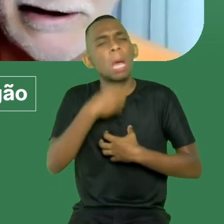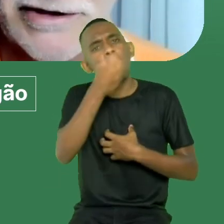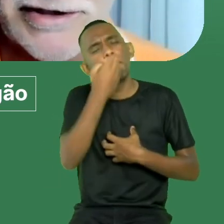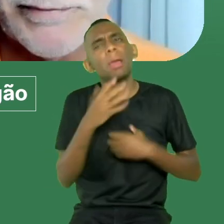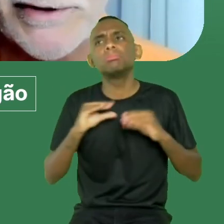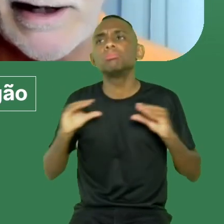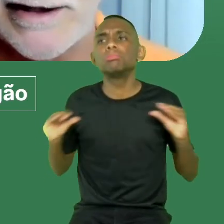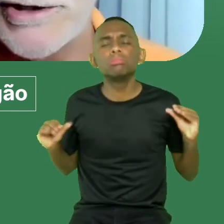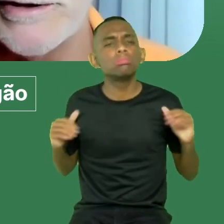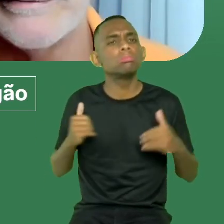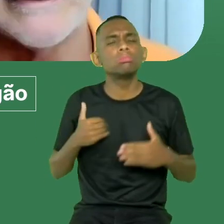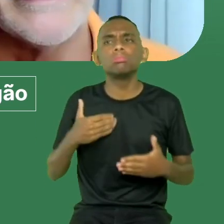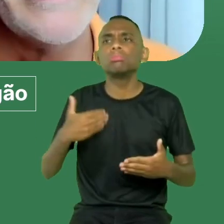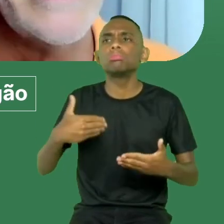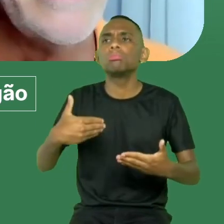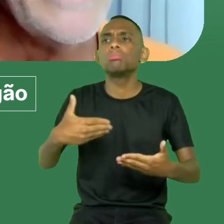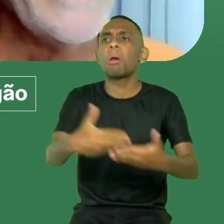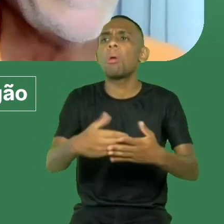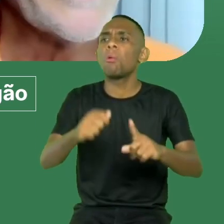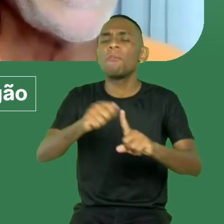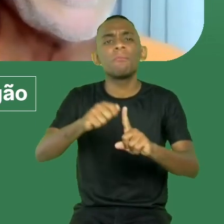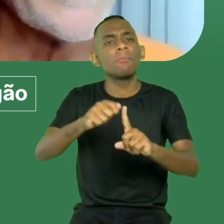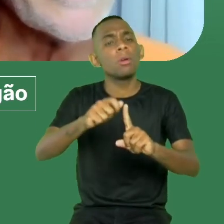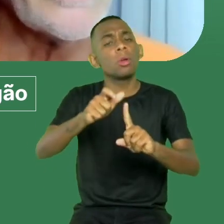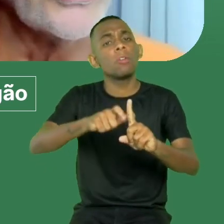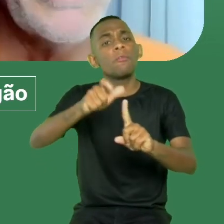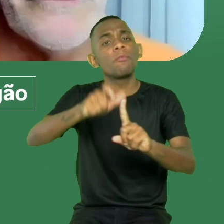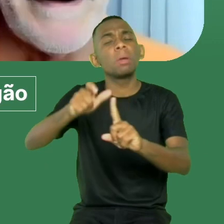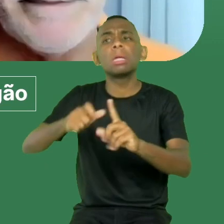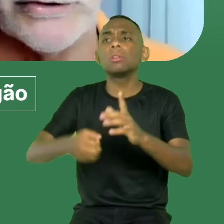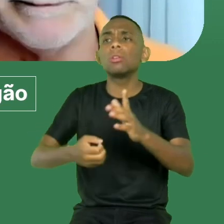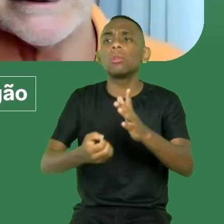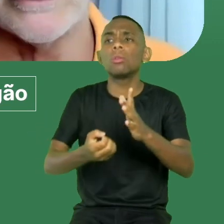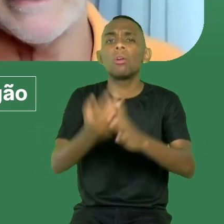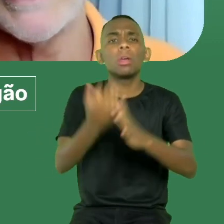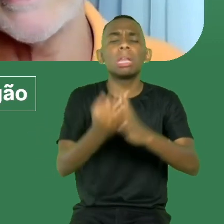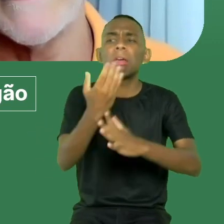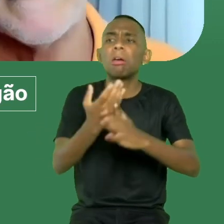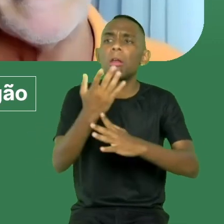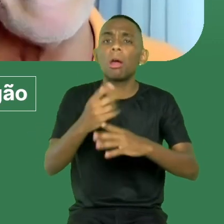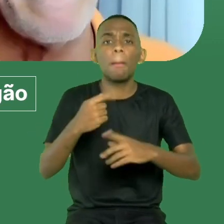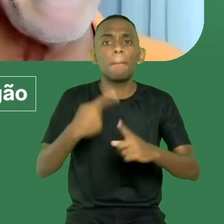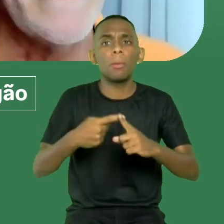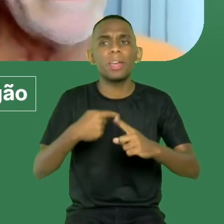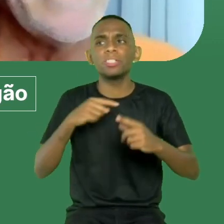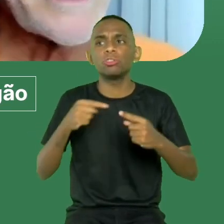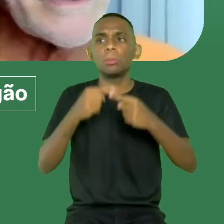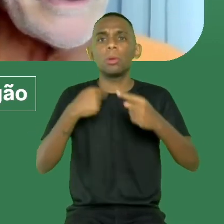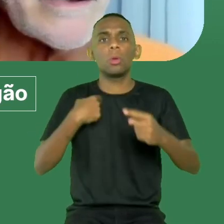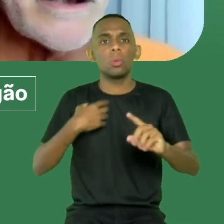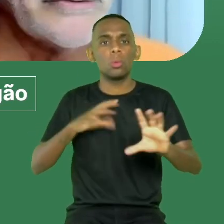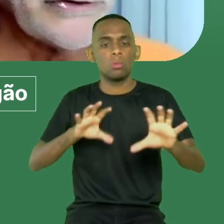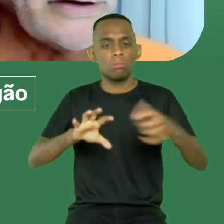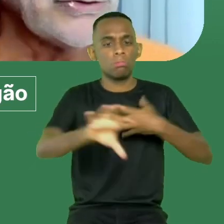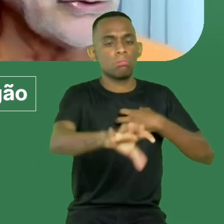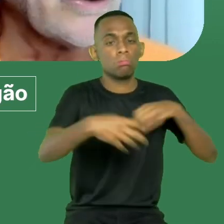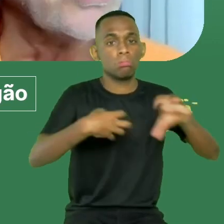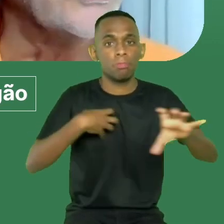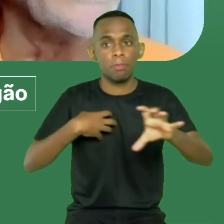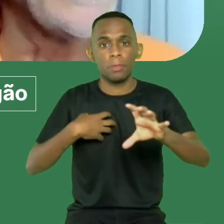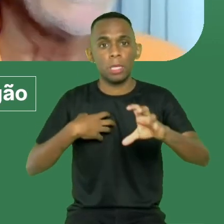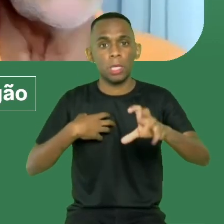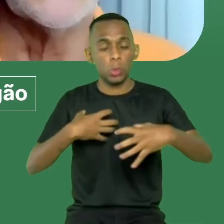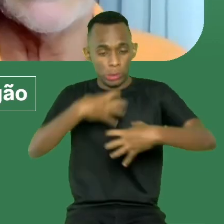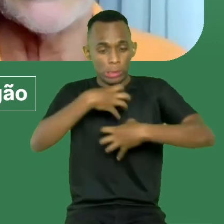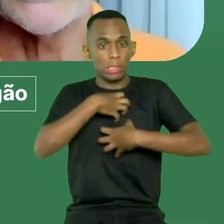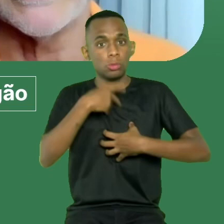ali naquele tipo de narrativa, né? De assumir o papel do personagem, né? Deixar de ser o escritor,